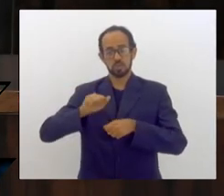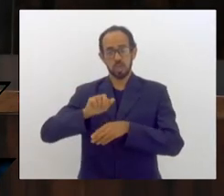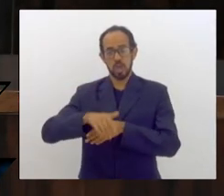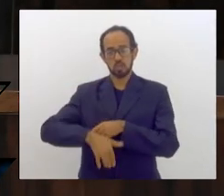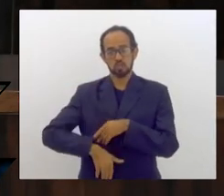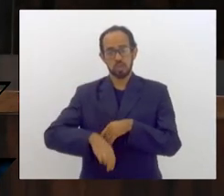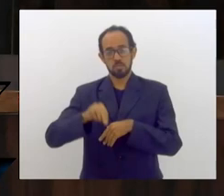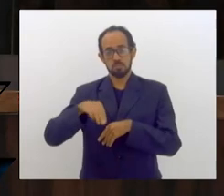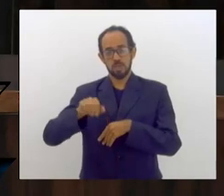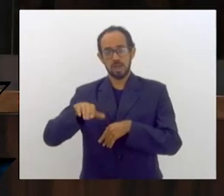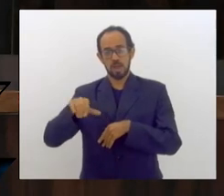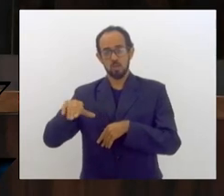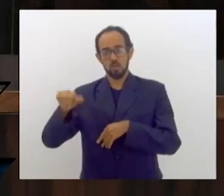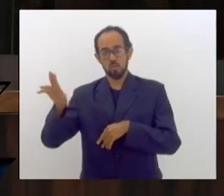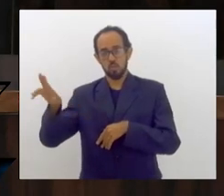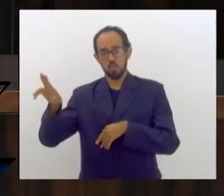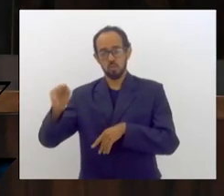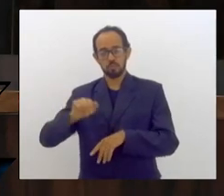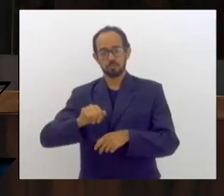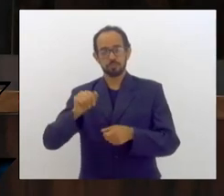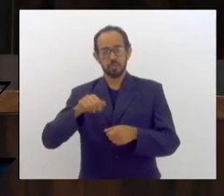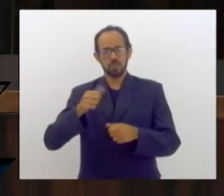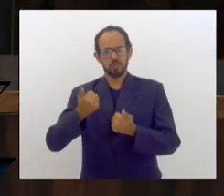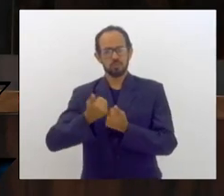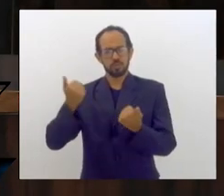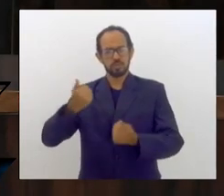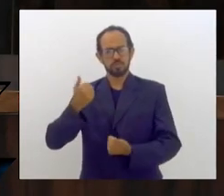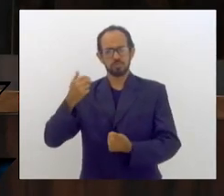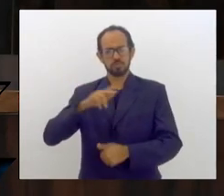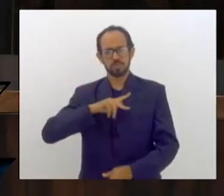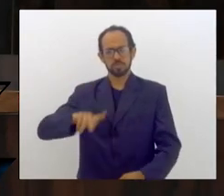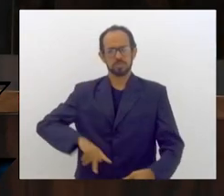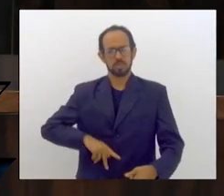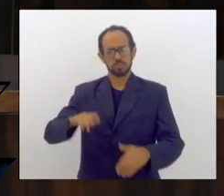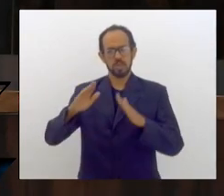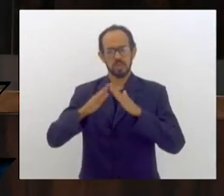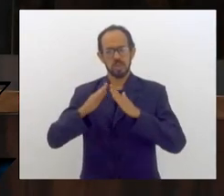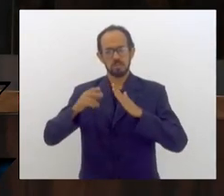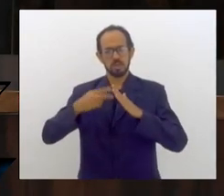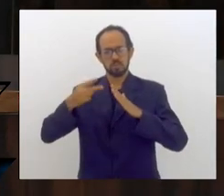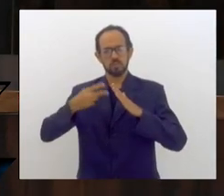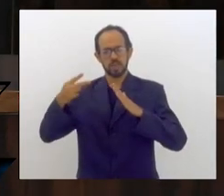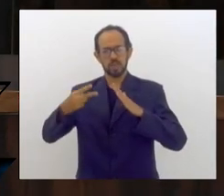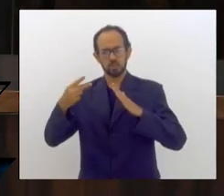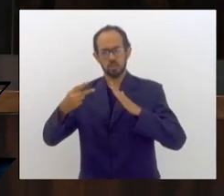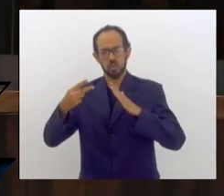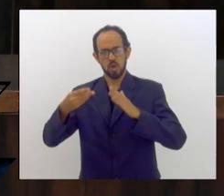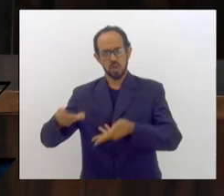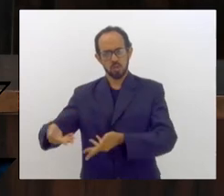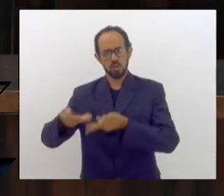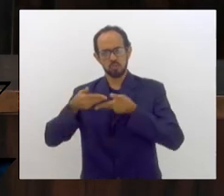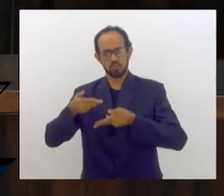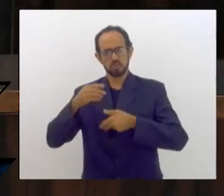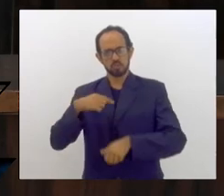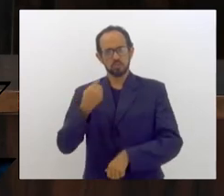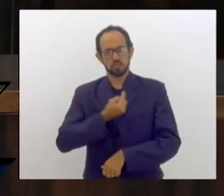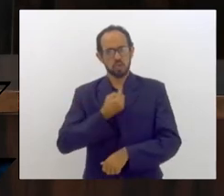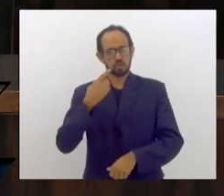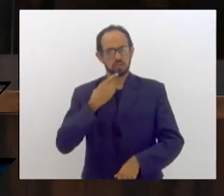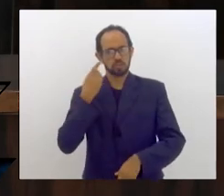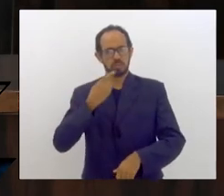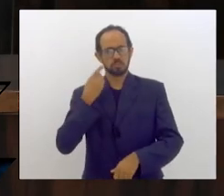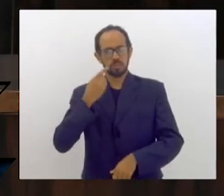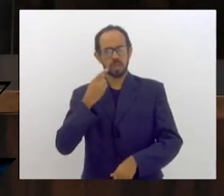e o vice-presidente da Câmara de Vereador, a convite do nosso nobre